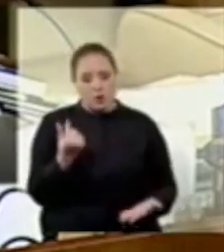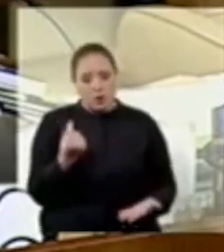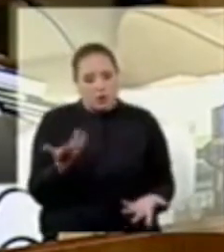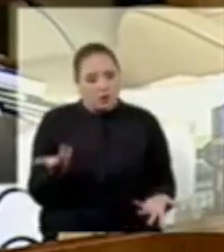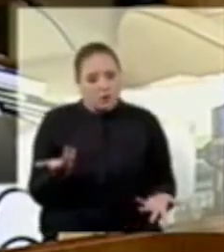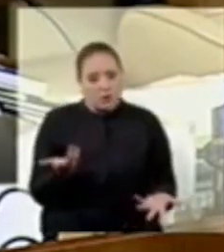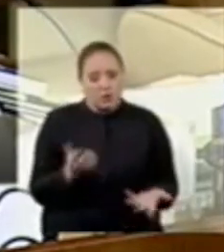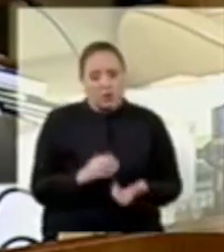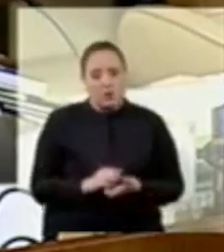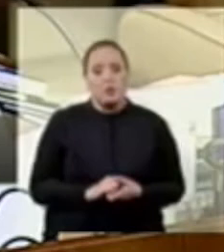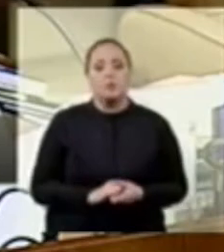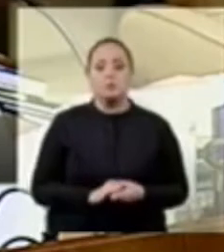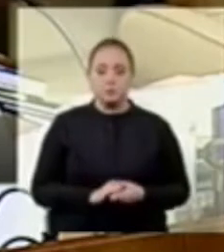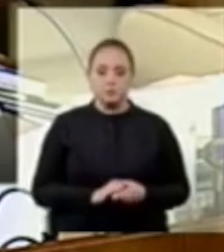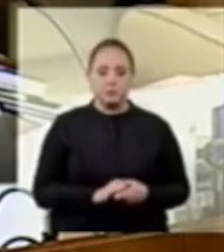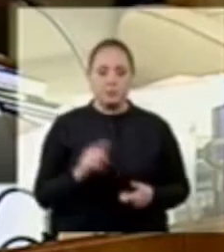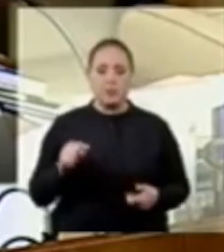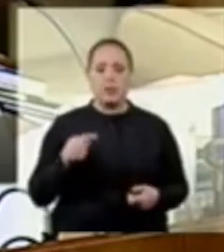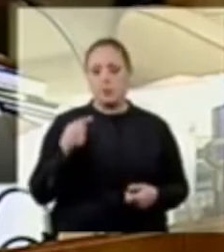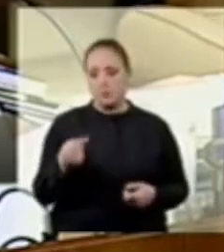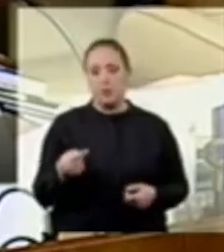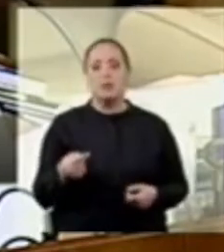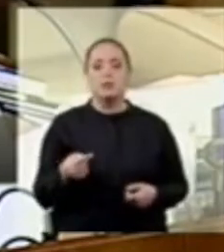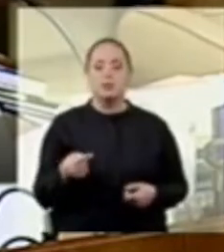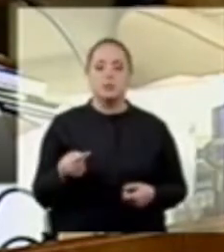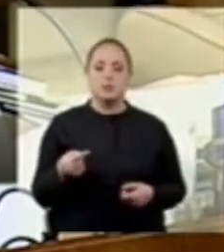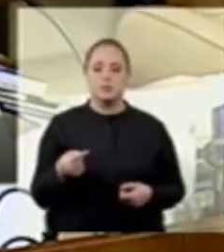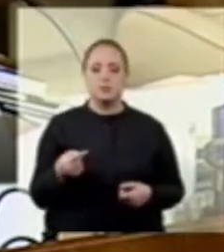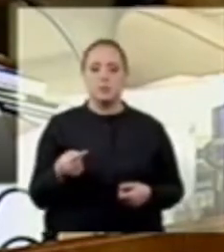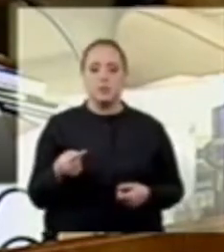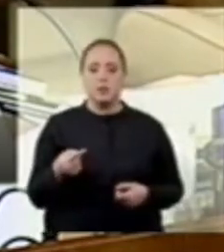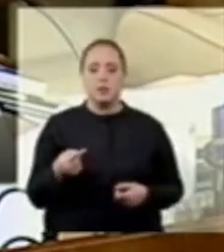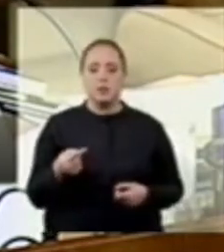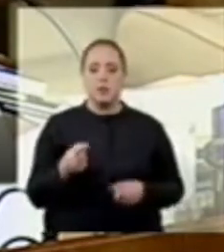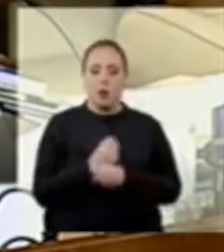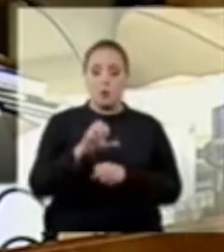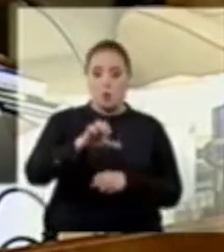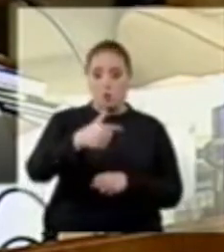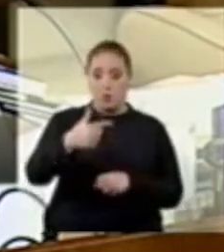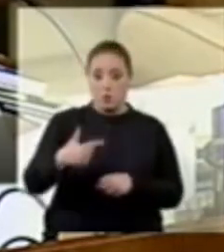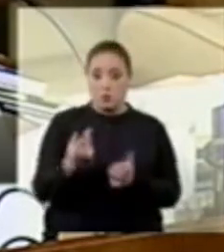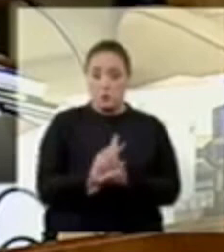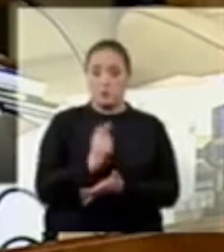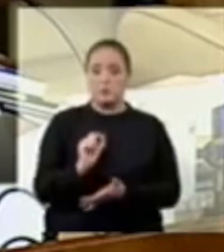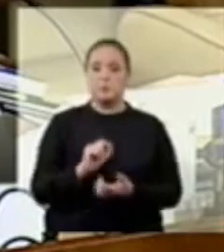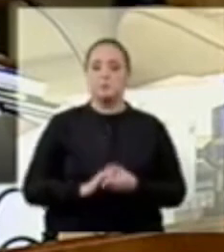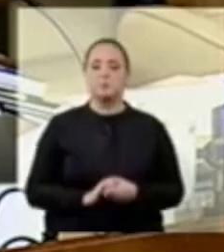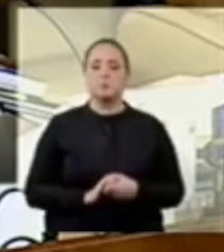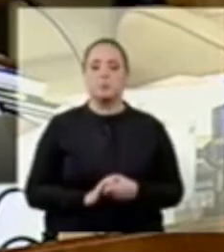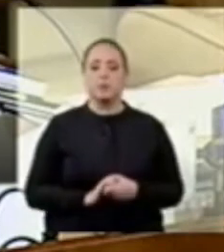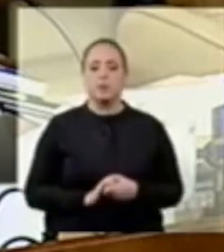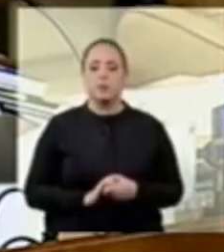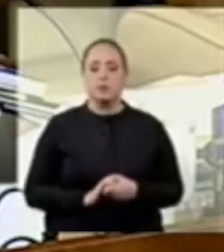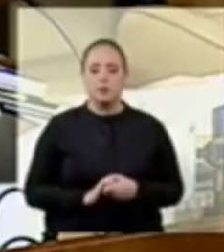dinheiro depois da inter com os fatos ocorridos em 92 depois da interposição